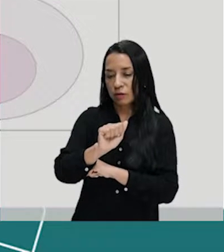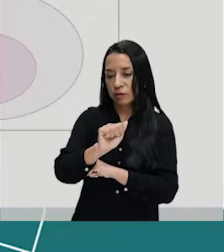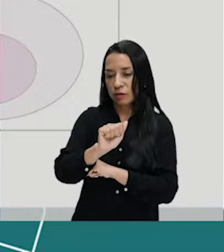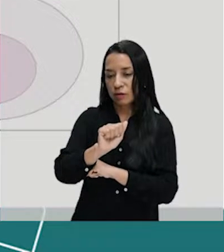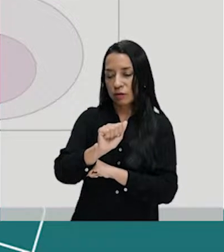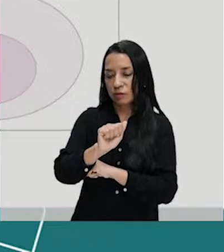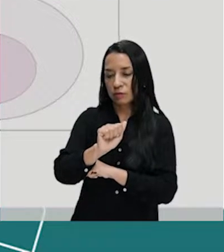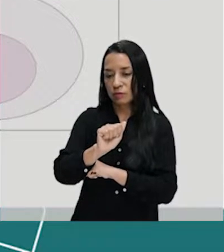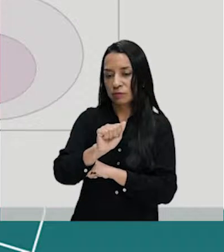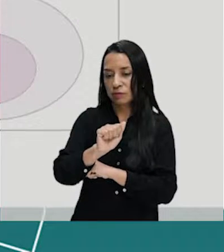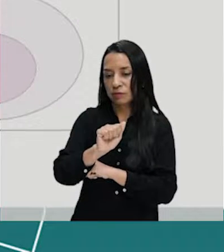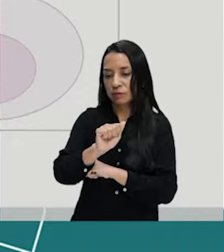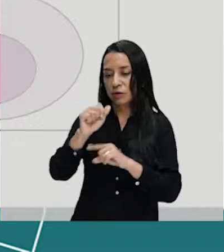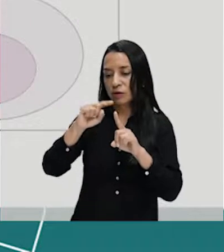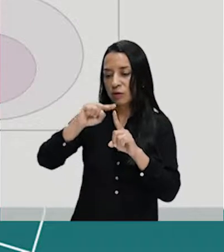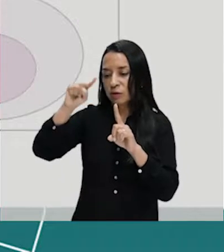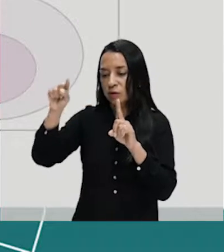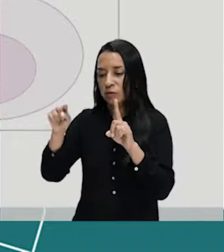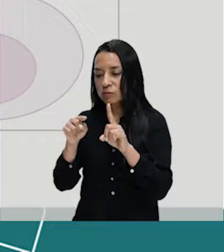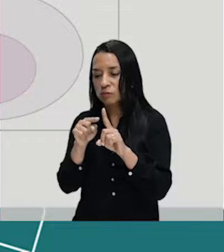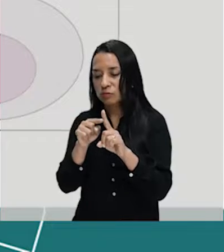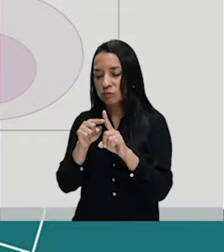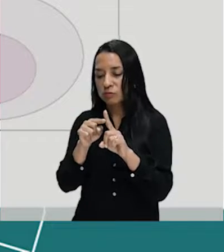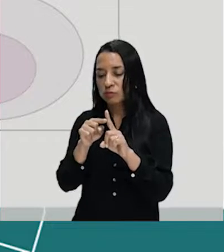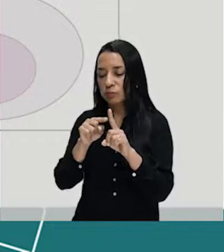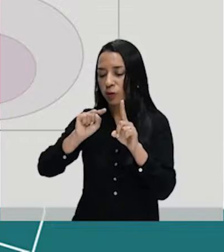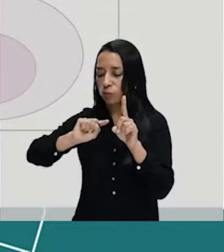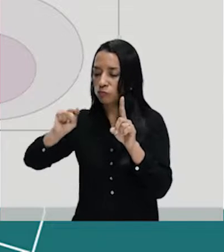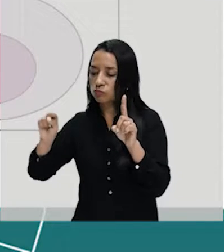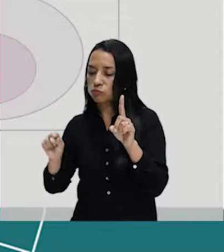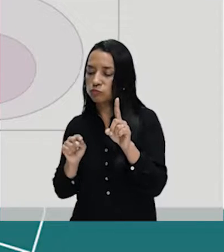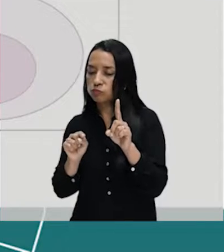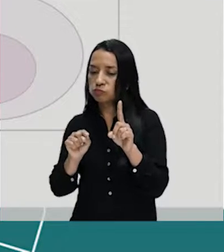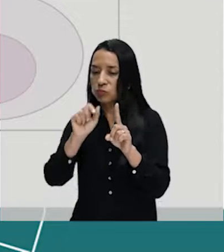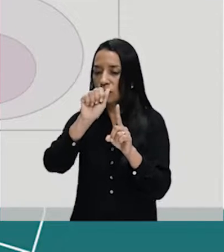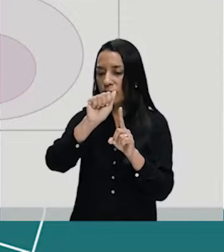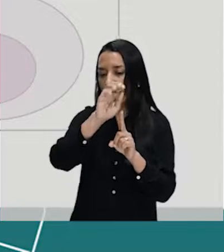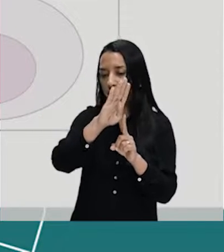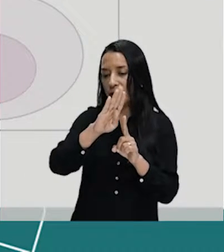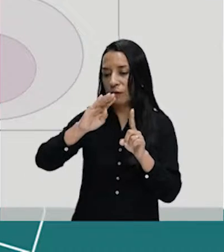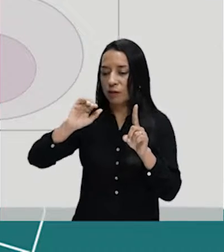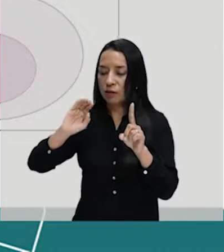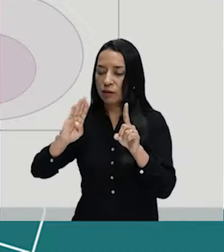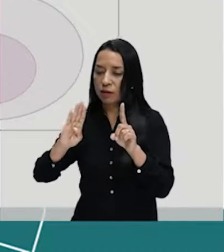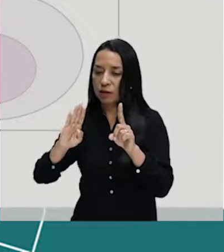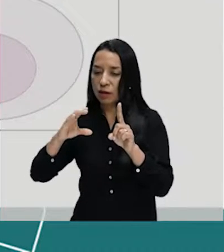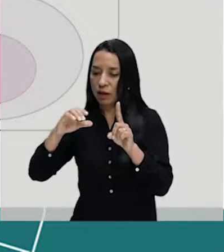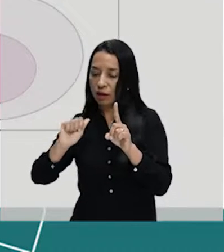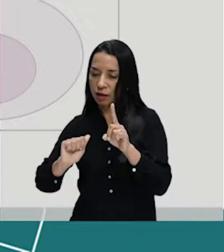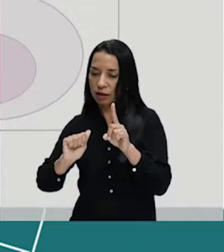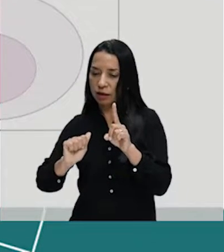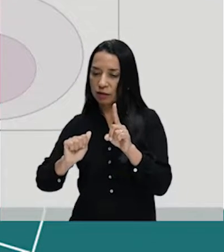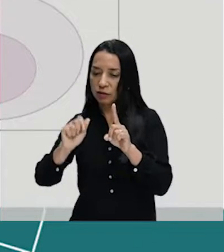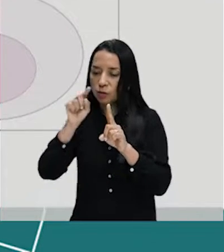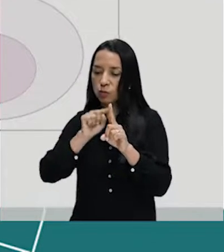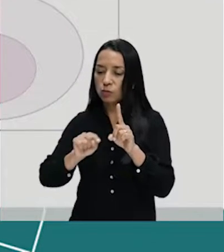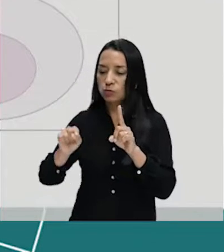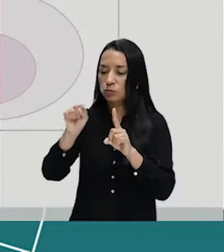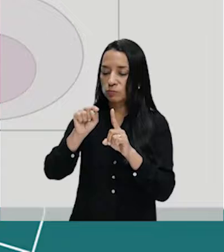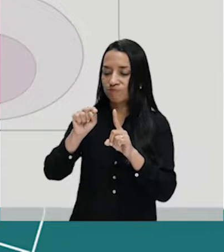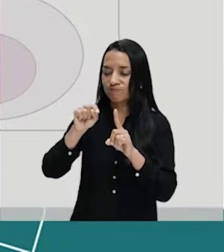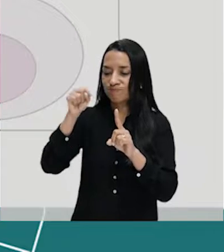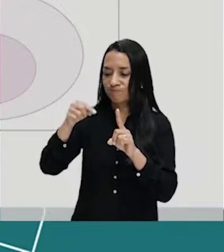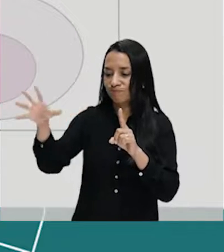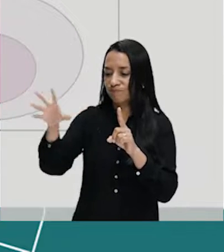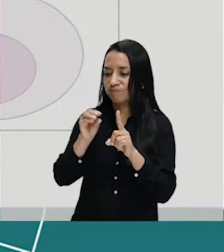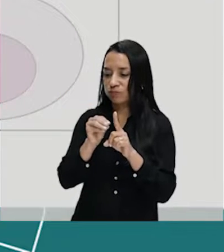estão contidos né no conjunto B então é um conjunto literalmente o outro de outro como junto tá